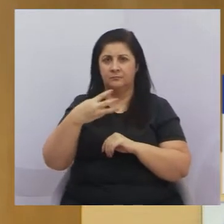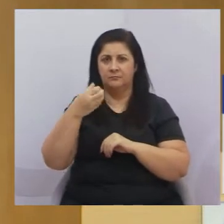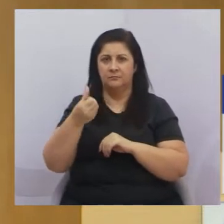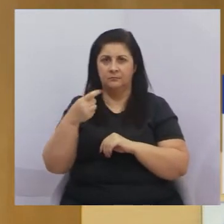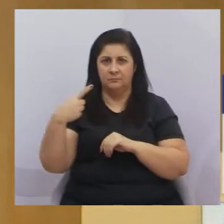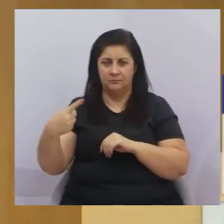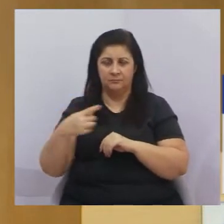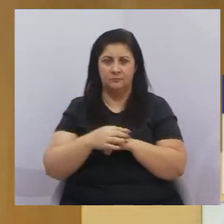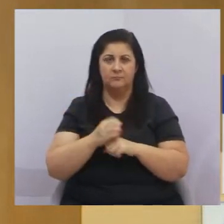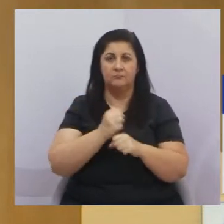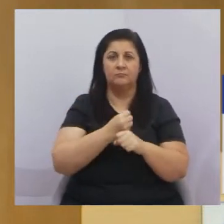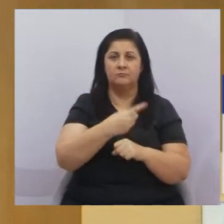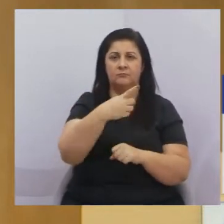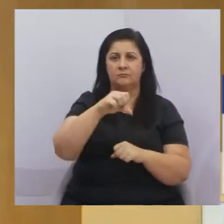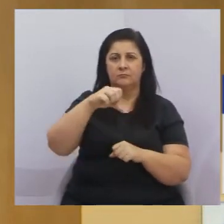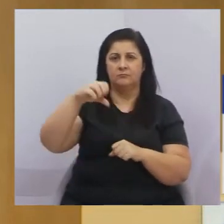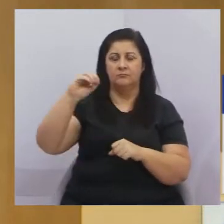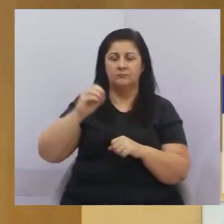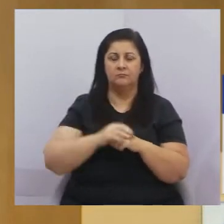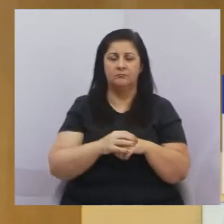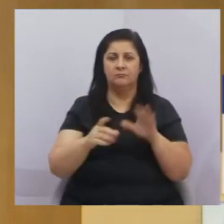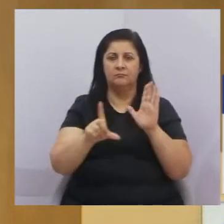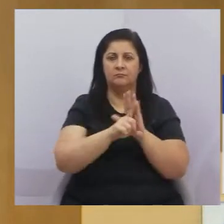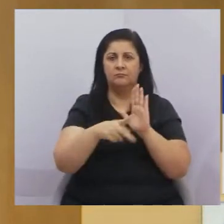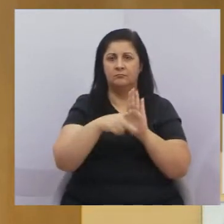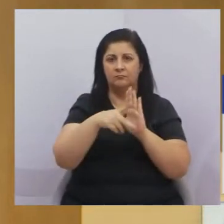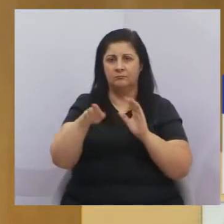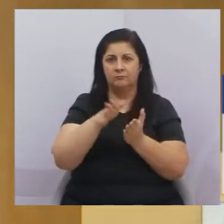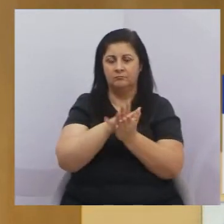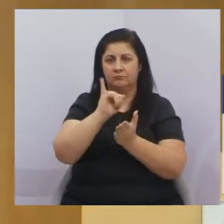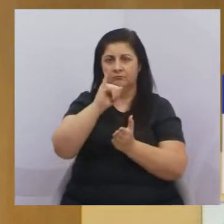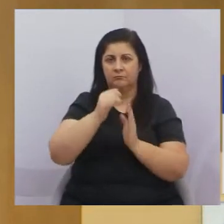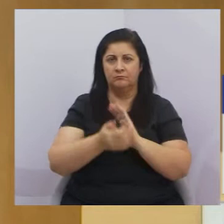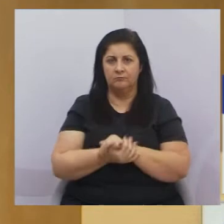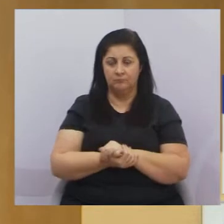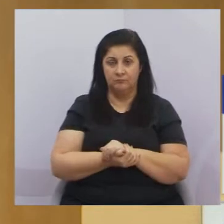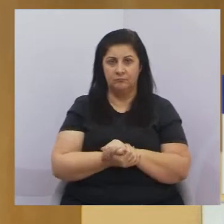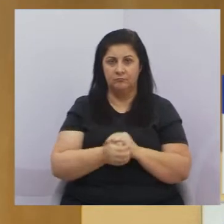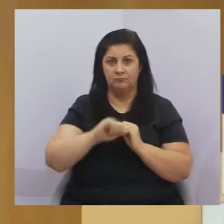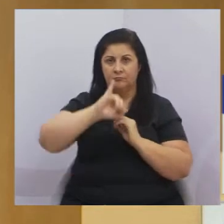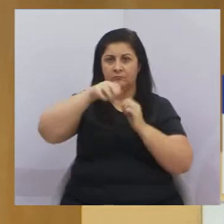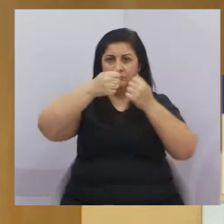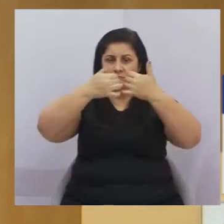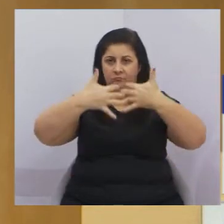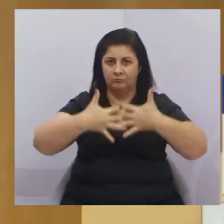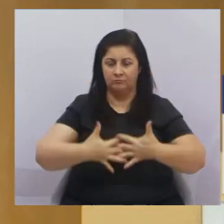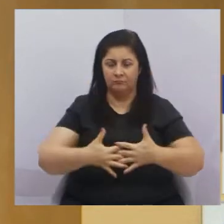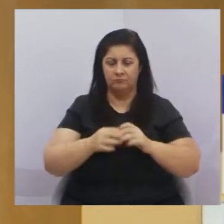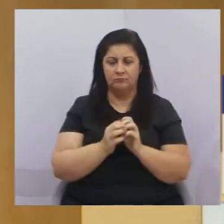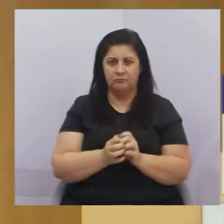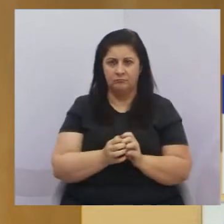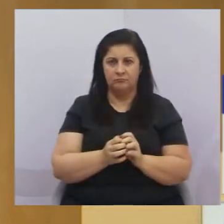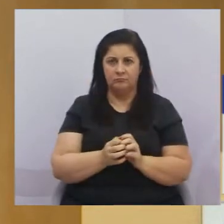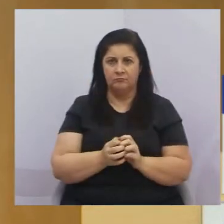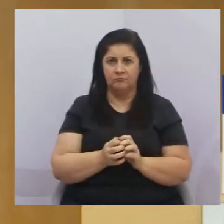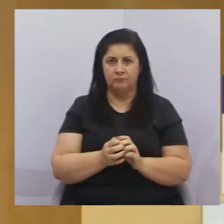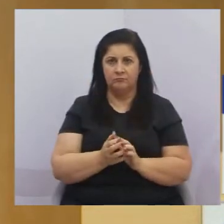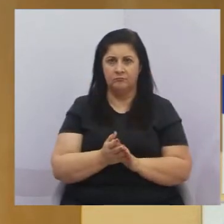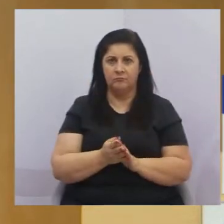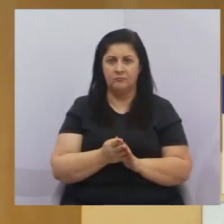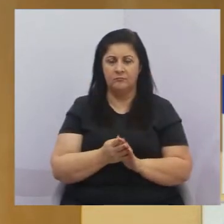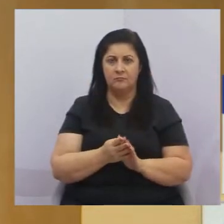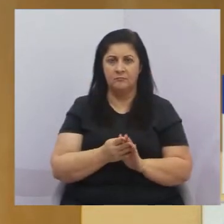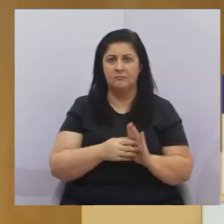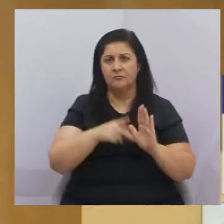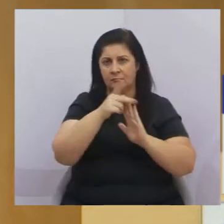de 1990, Lei Orgânica do Município de Jacareí. Justificado nesses termos, a fim de que a